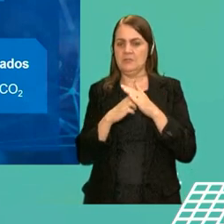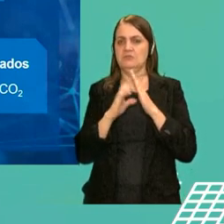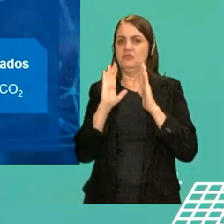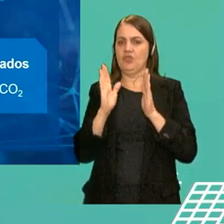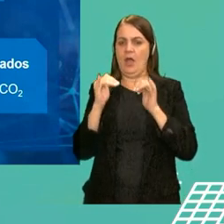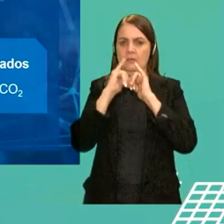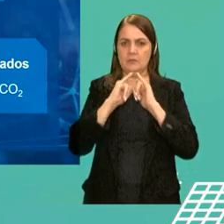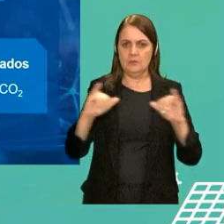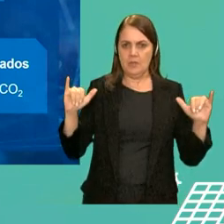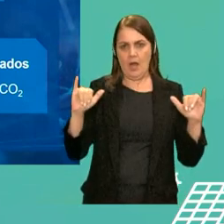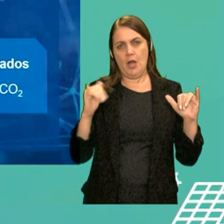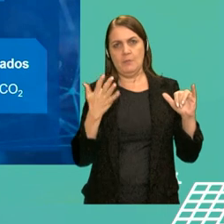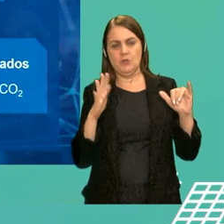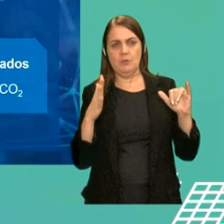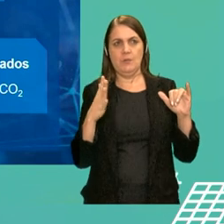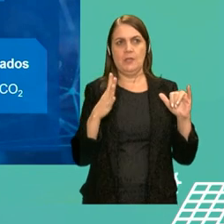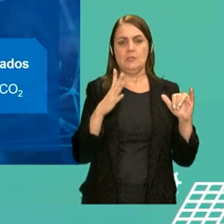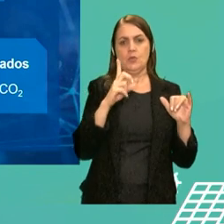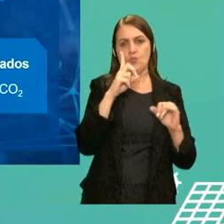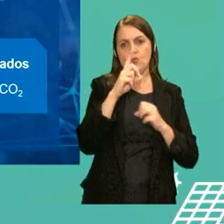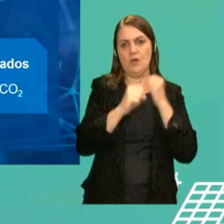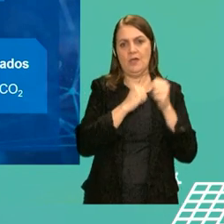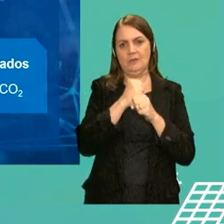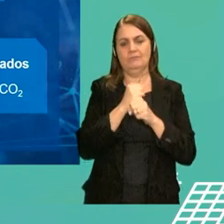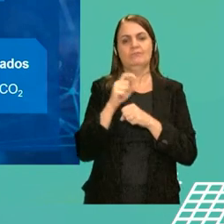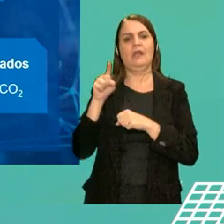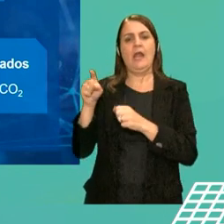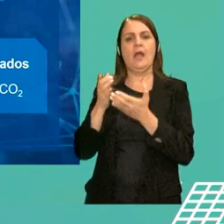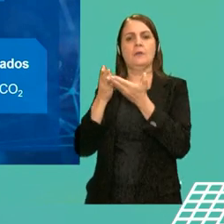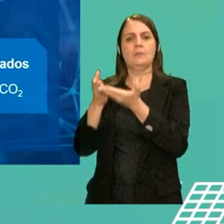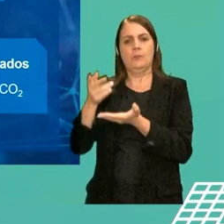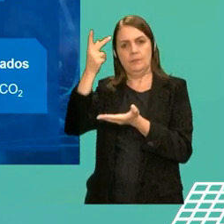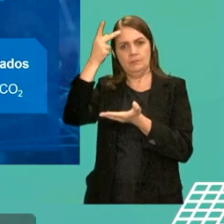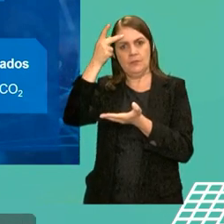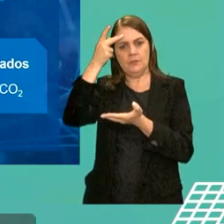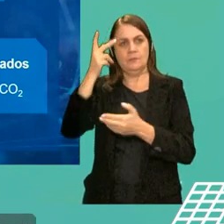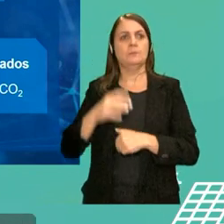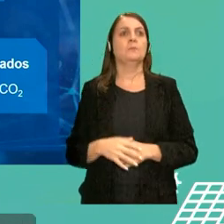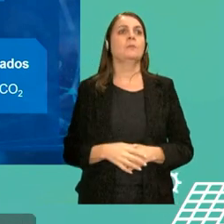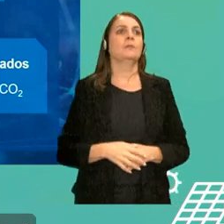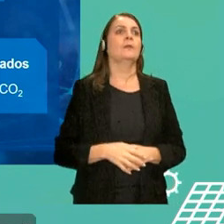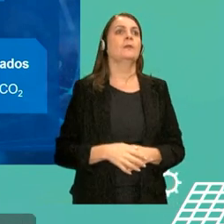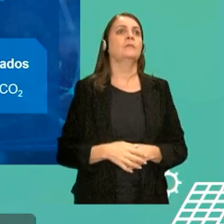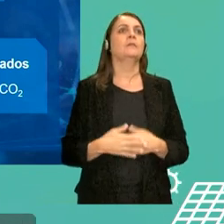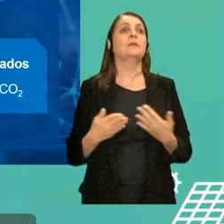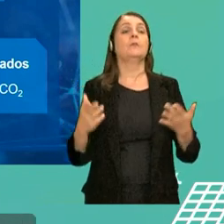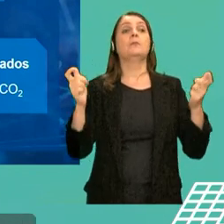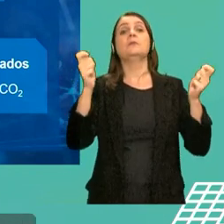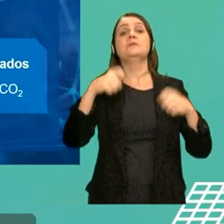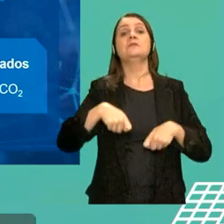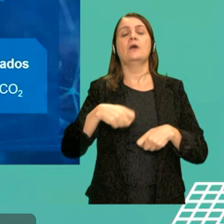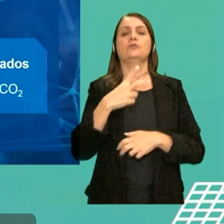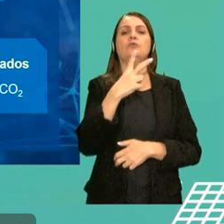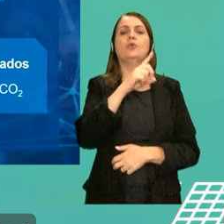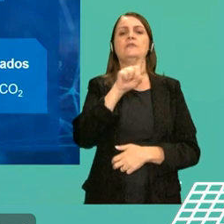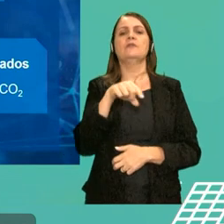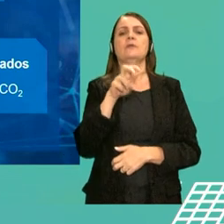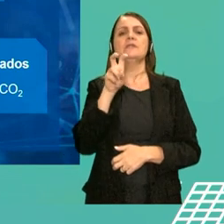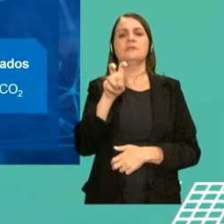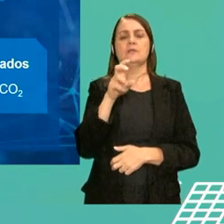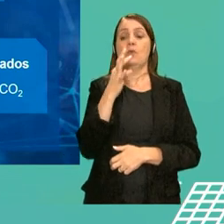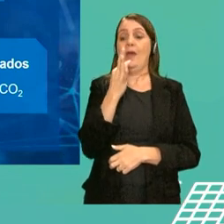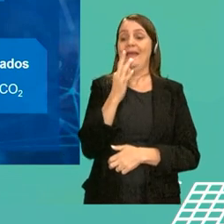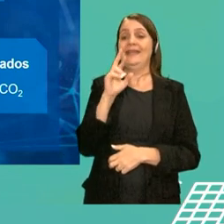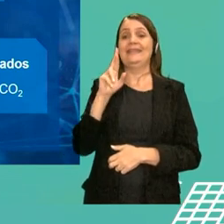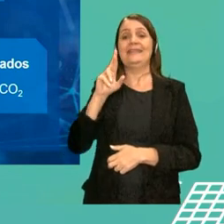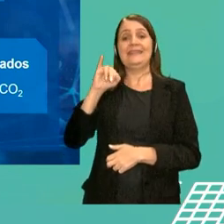E aqui alguns dados do mais internacionais, né, no mundo, um potencial de 2,5 tri de mercado,